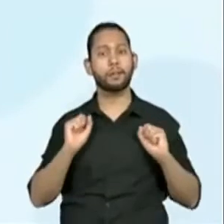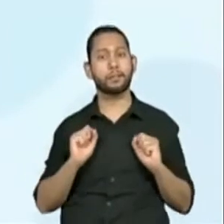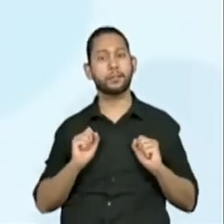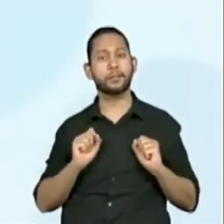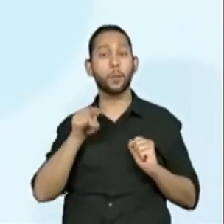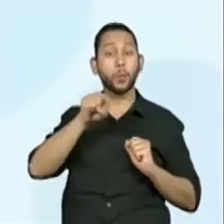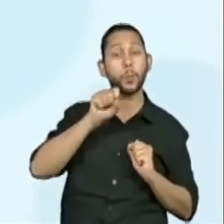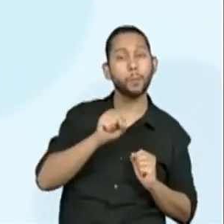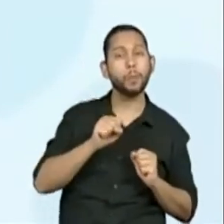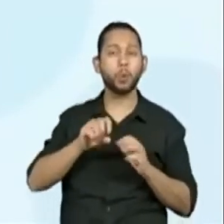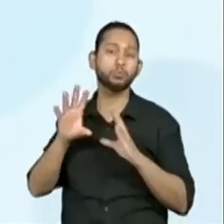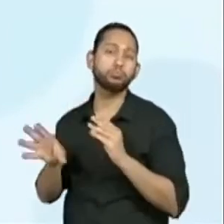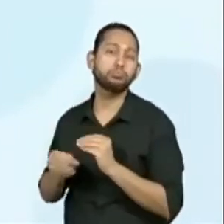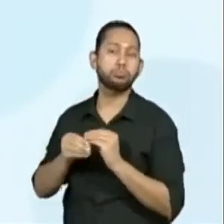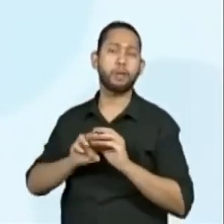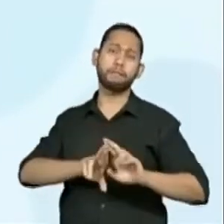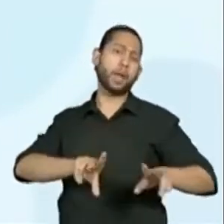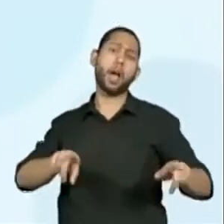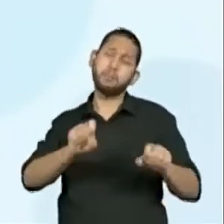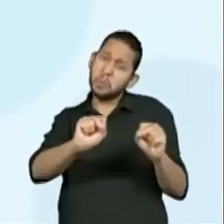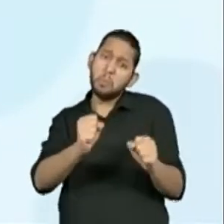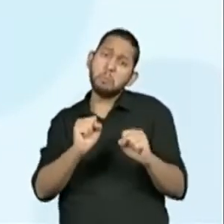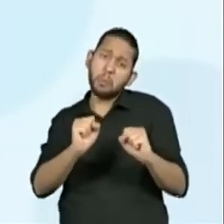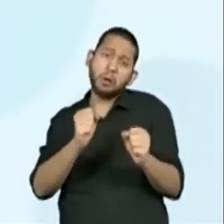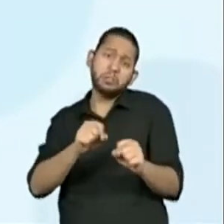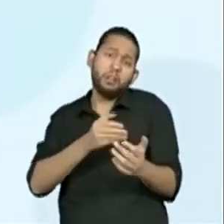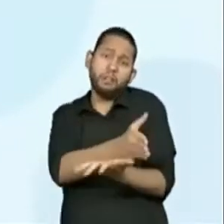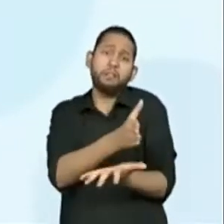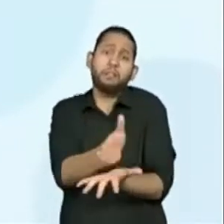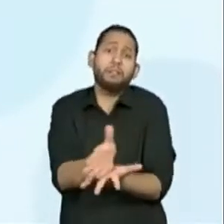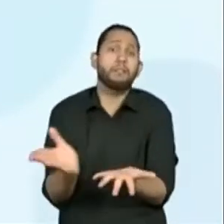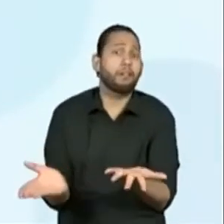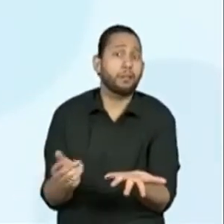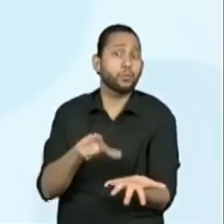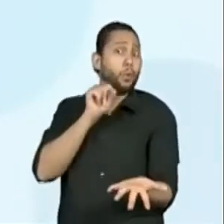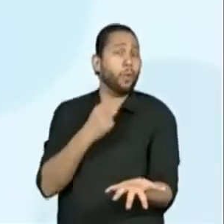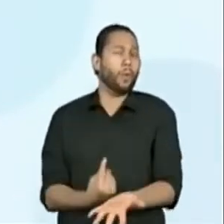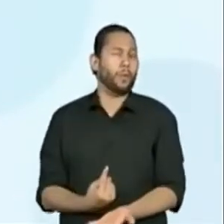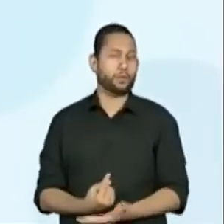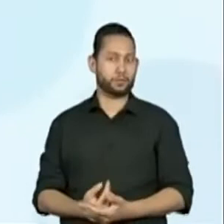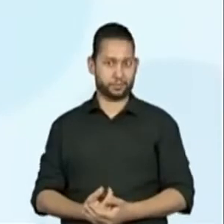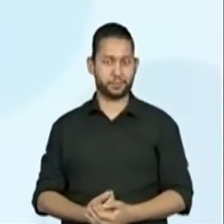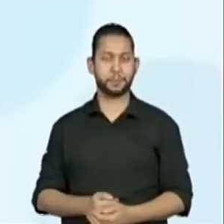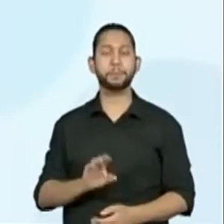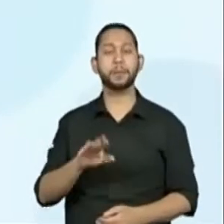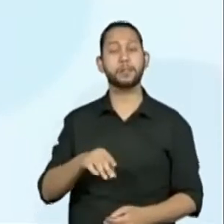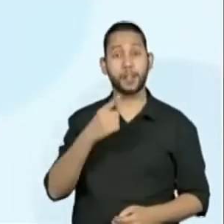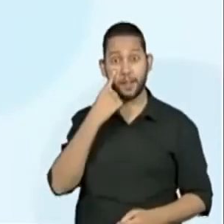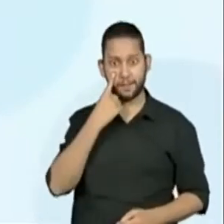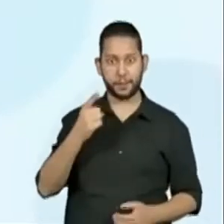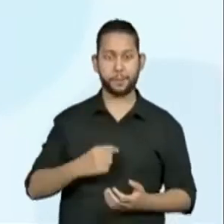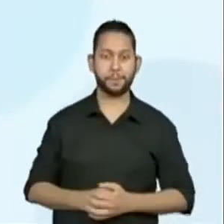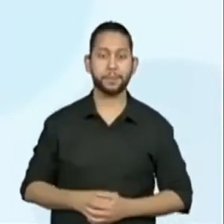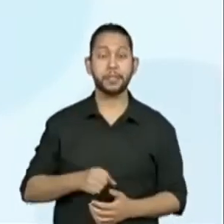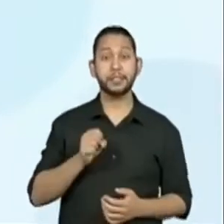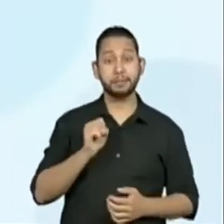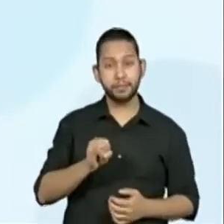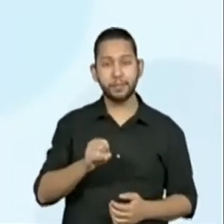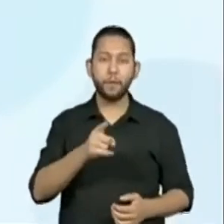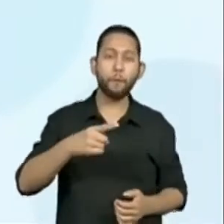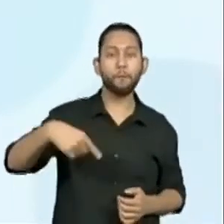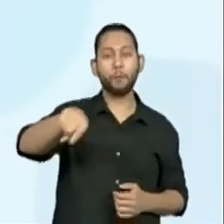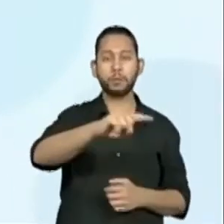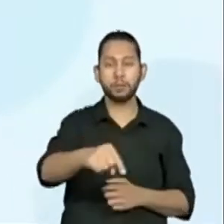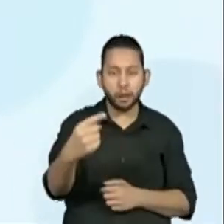ele pode fazer várias perguntas mas eu quero chamar atenção para algumas coisinhas O que que a gente tem que pensar quando a gente vai formular